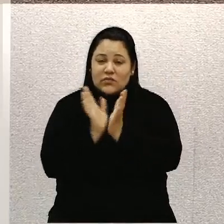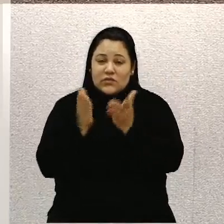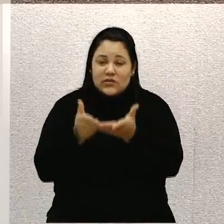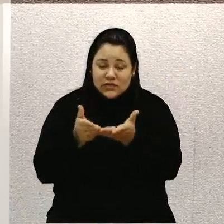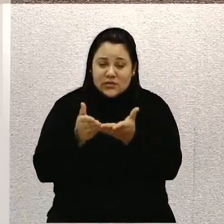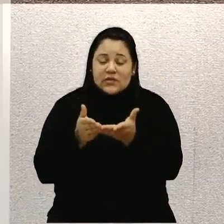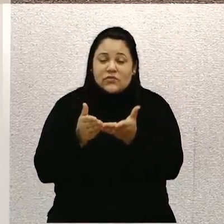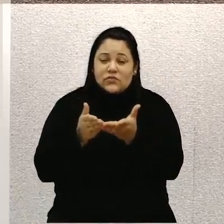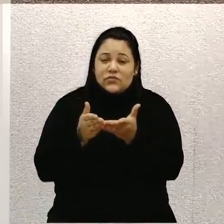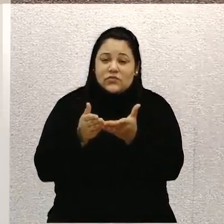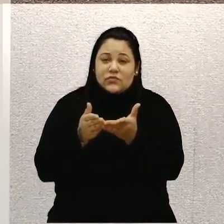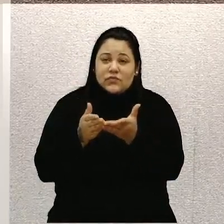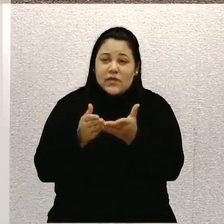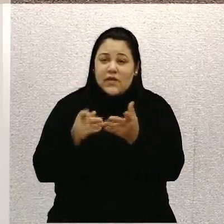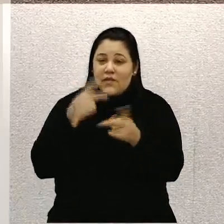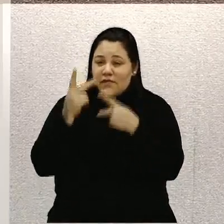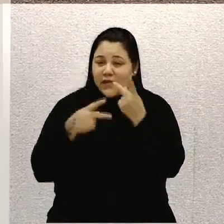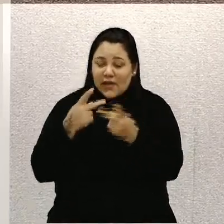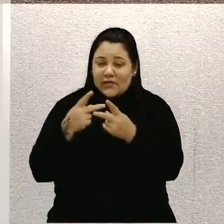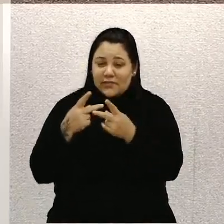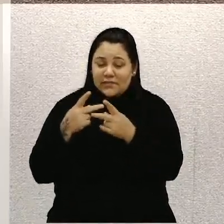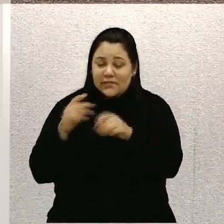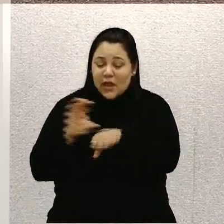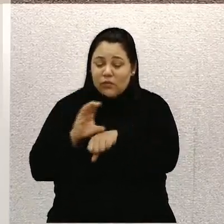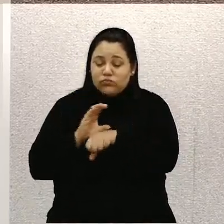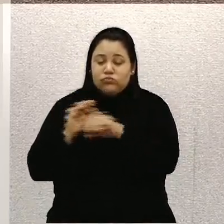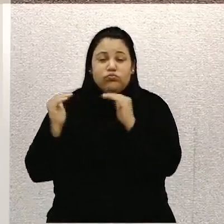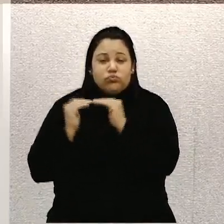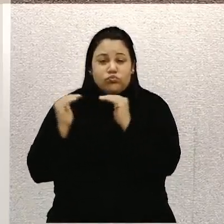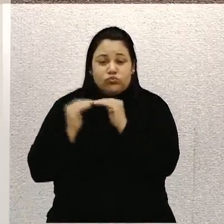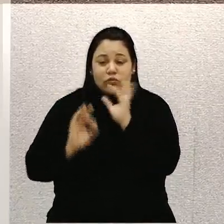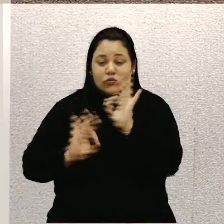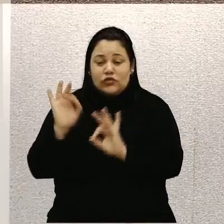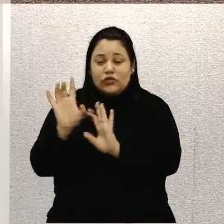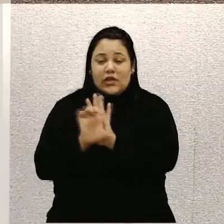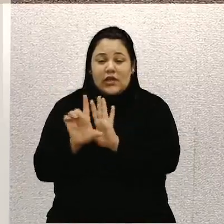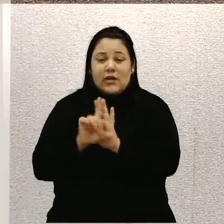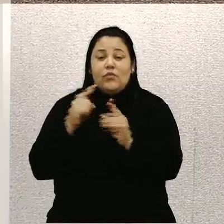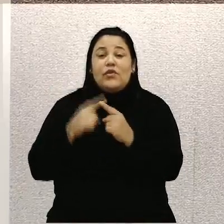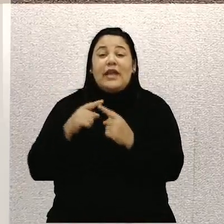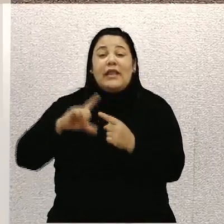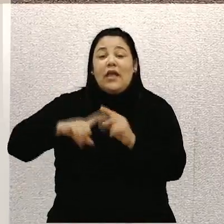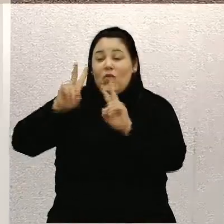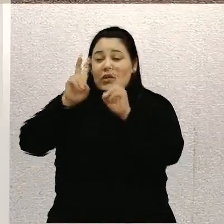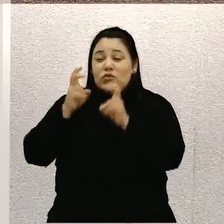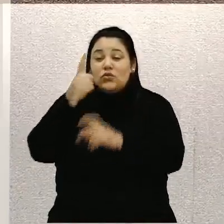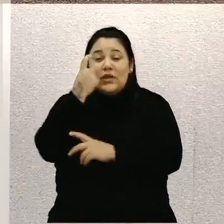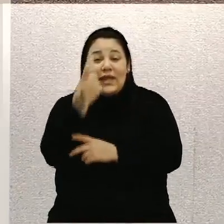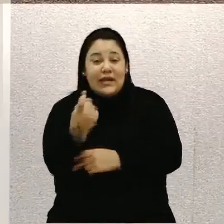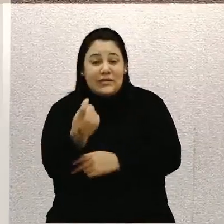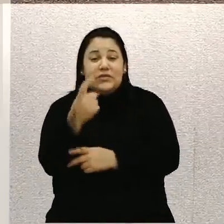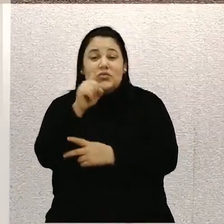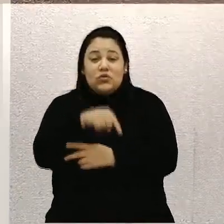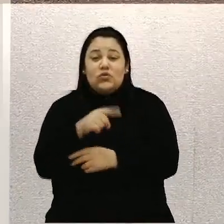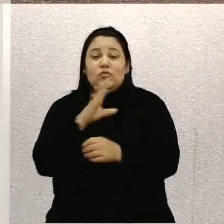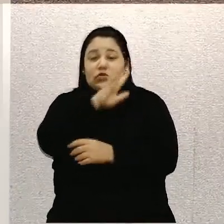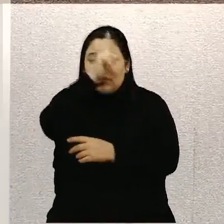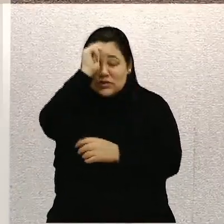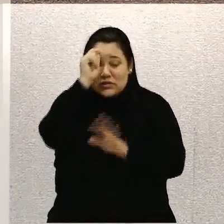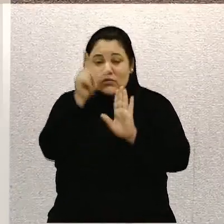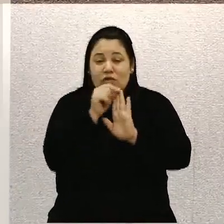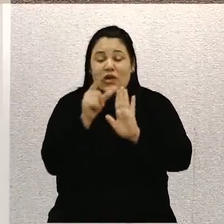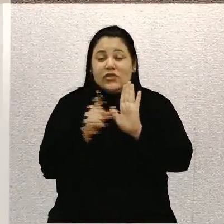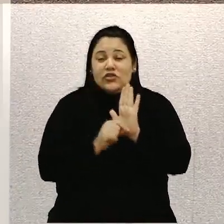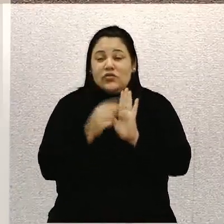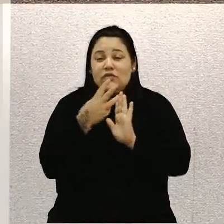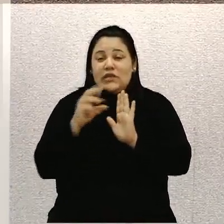juízo, manifesta-se pela constitucionalidade do projeto de lei por tratar de matéria de interesse do município nos termos do artigo 30, inciso